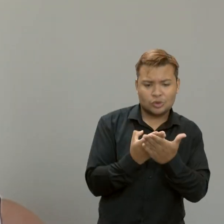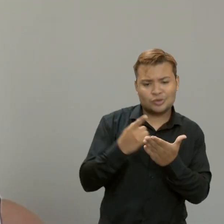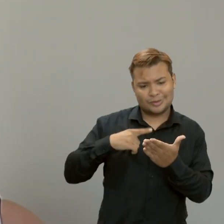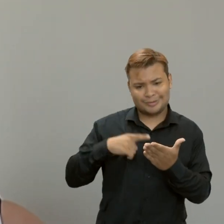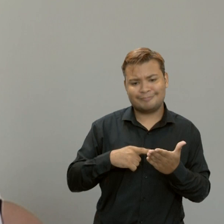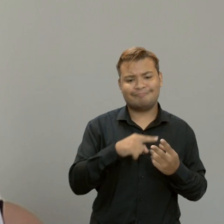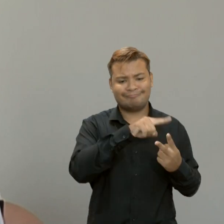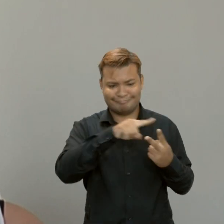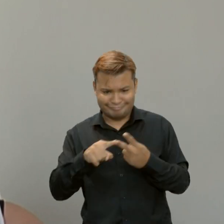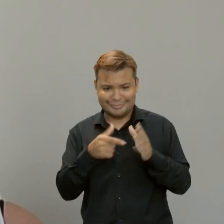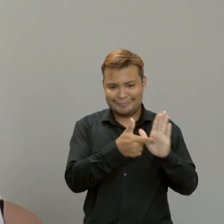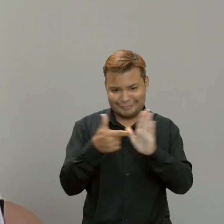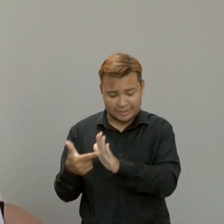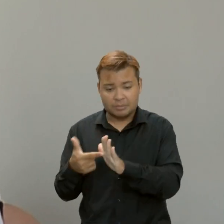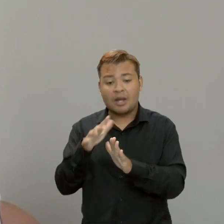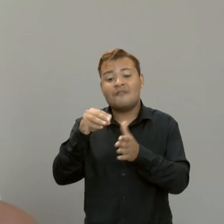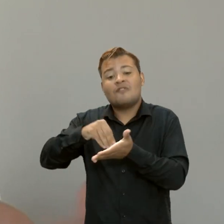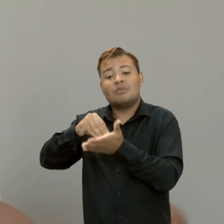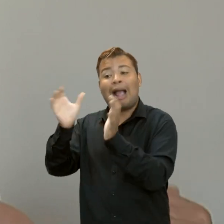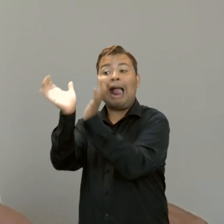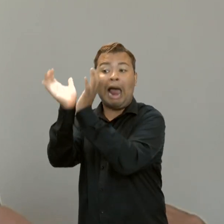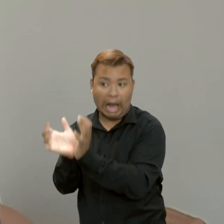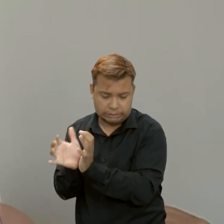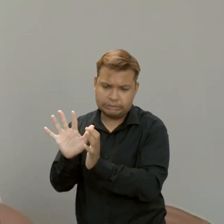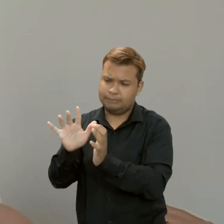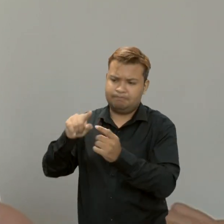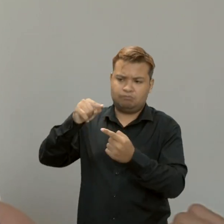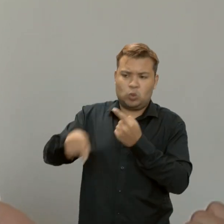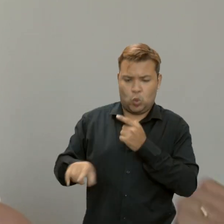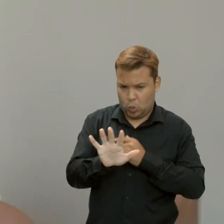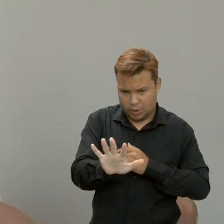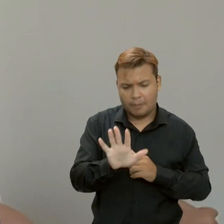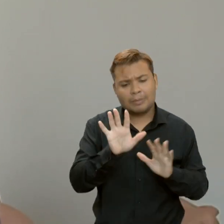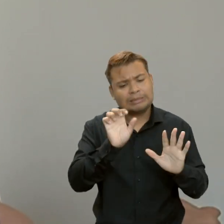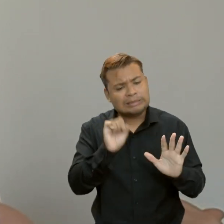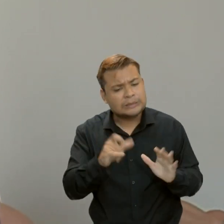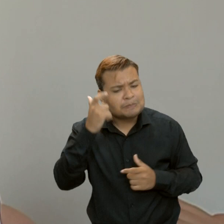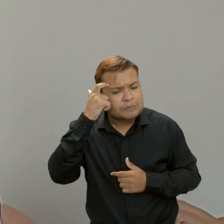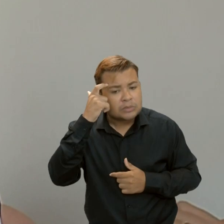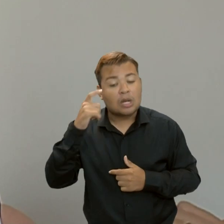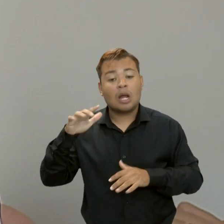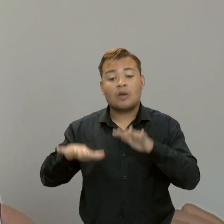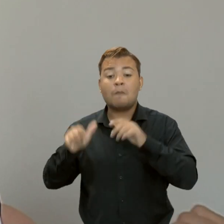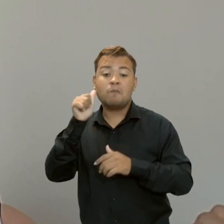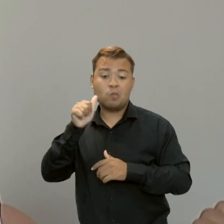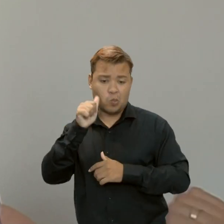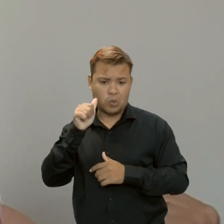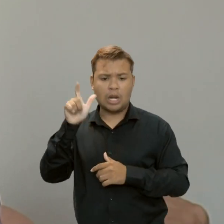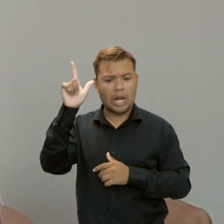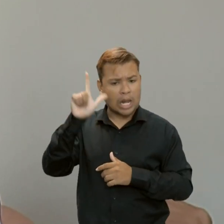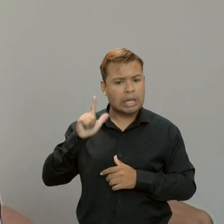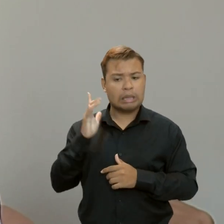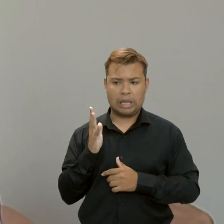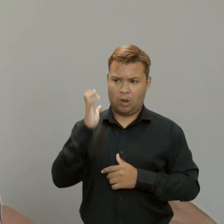A gente só não coloca aqui o recorte de classe, mas se você for pensar, ela pode ter tido uma condição financeira melhor do que Cora